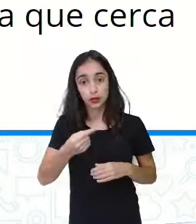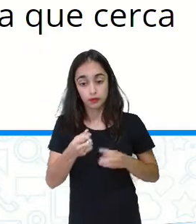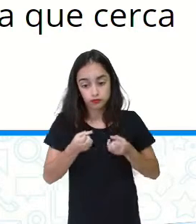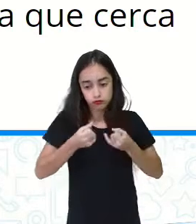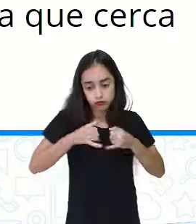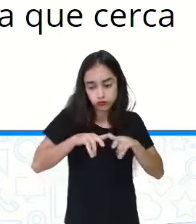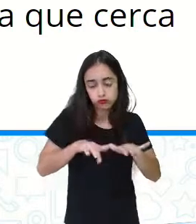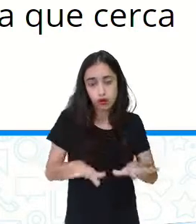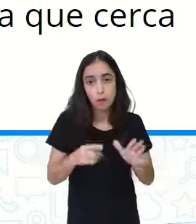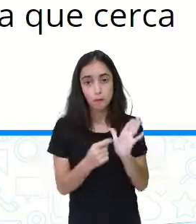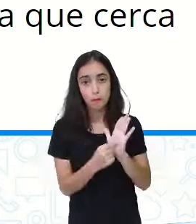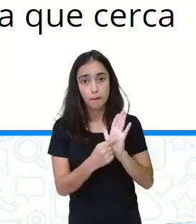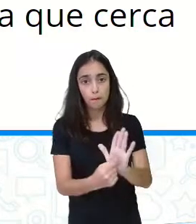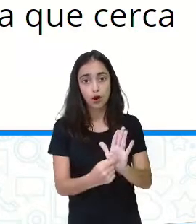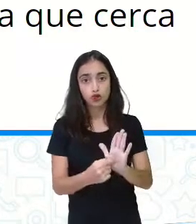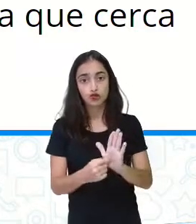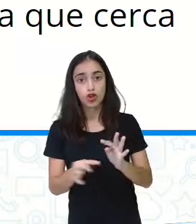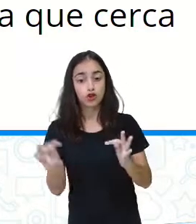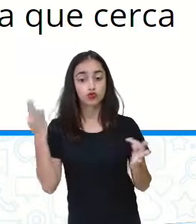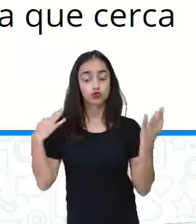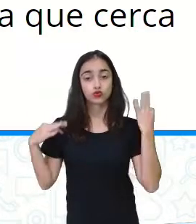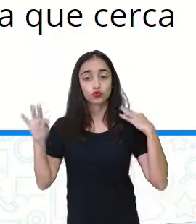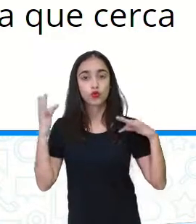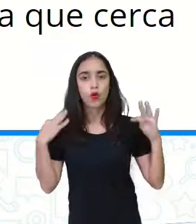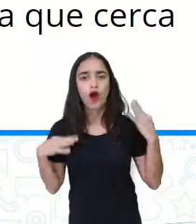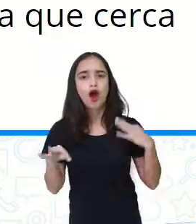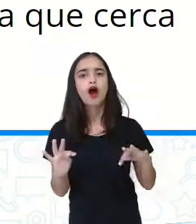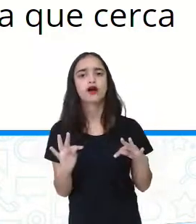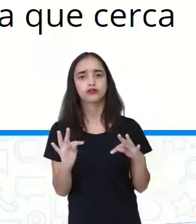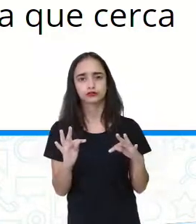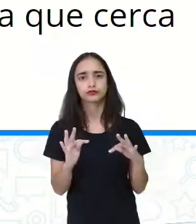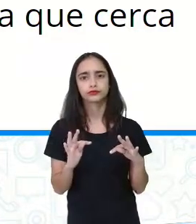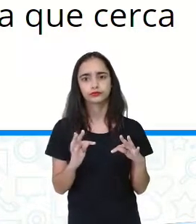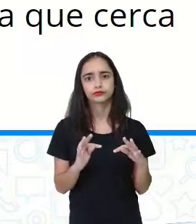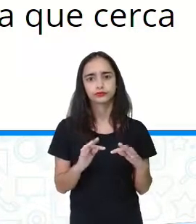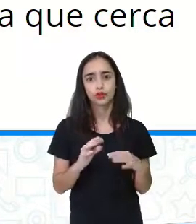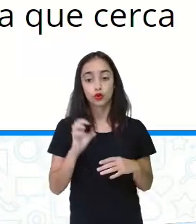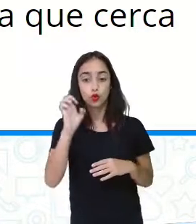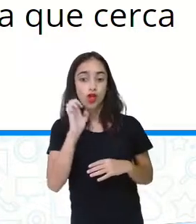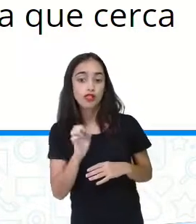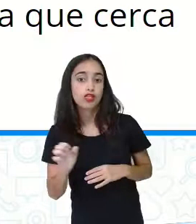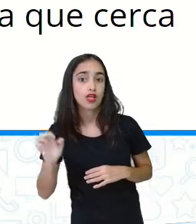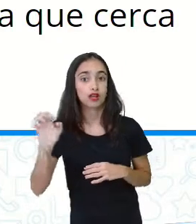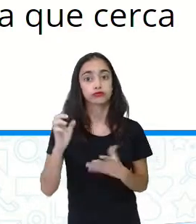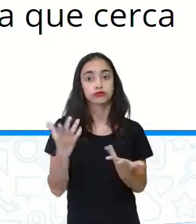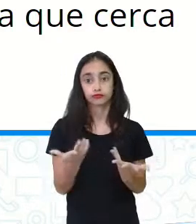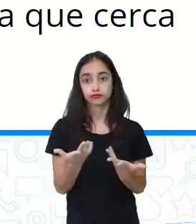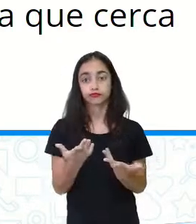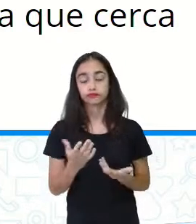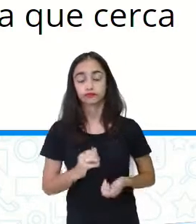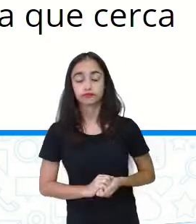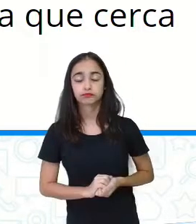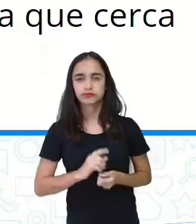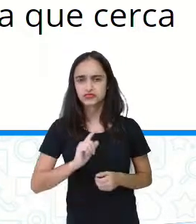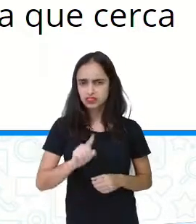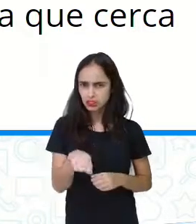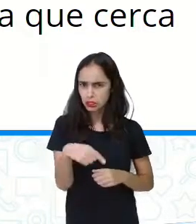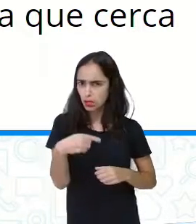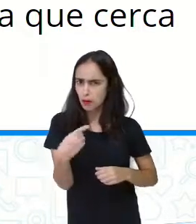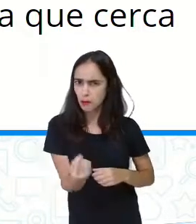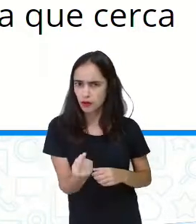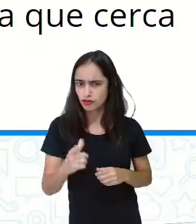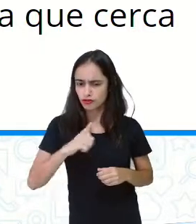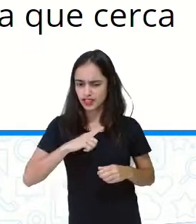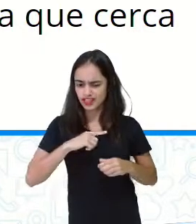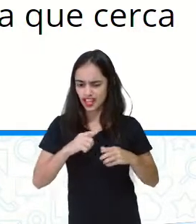os pontos turísticos do Estado nas redes sociais depois da publicação a piscina tem